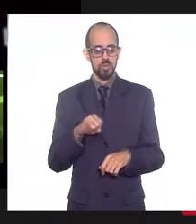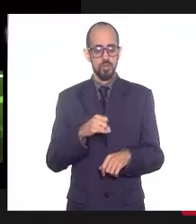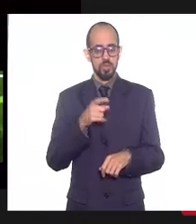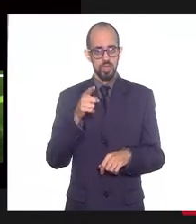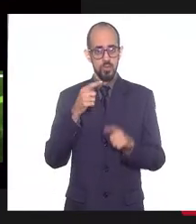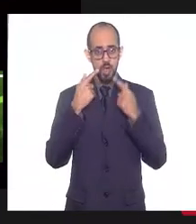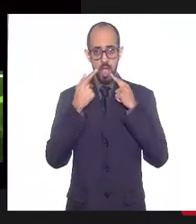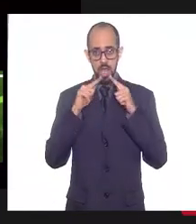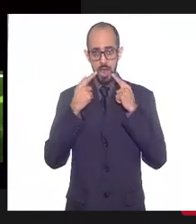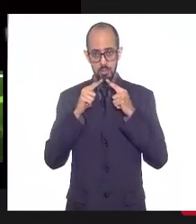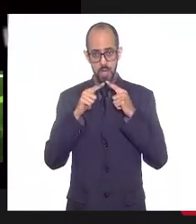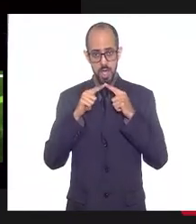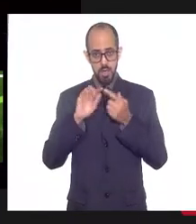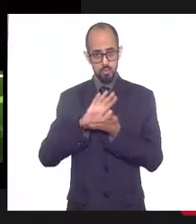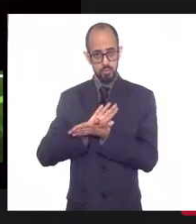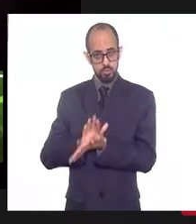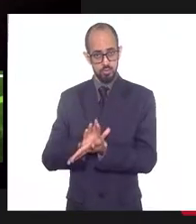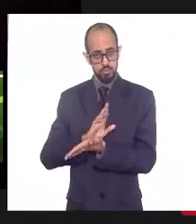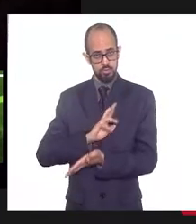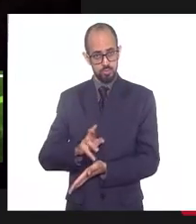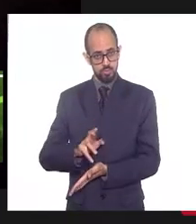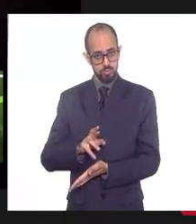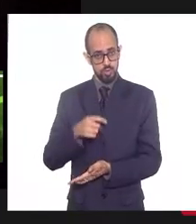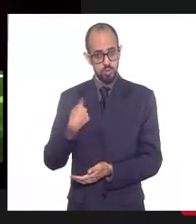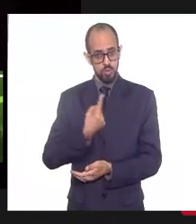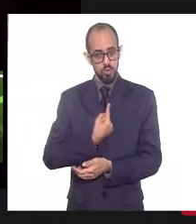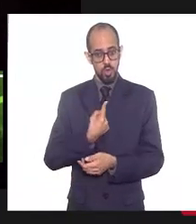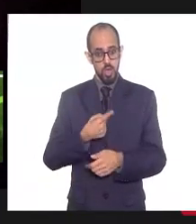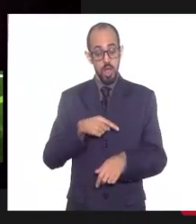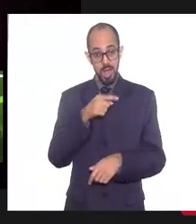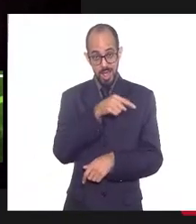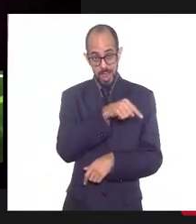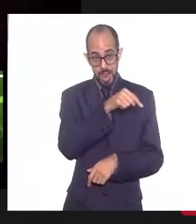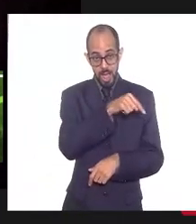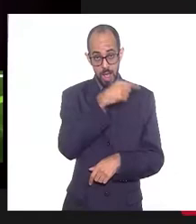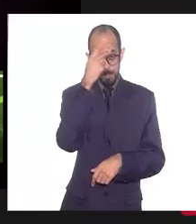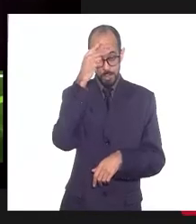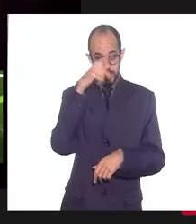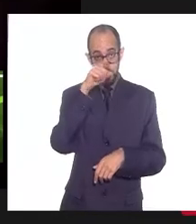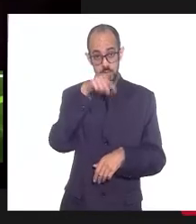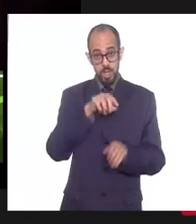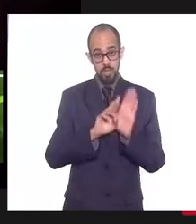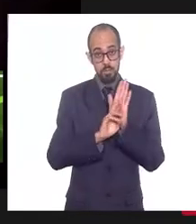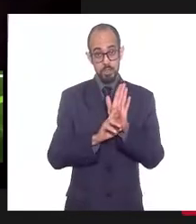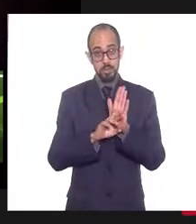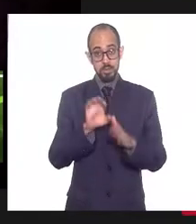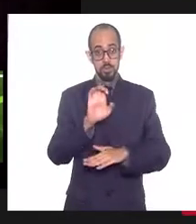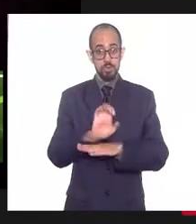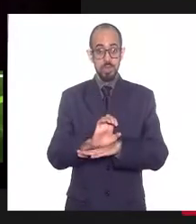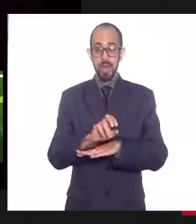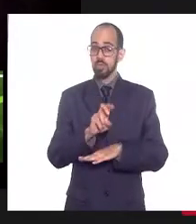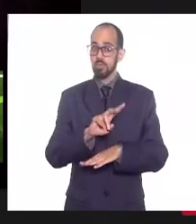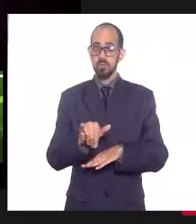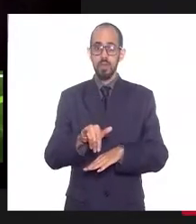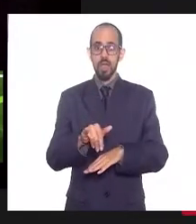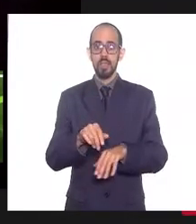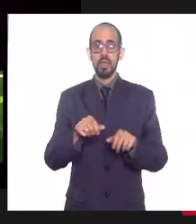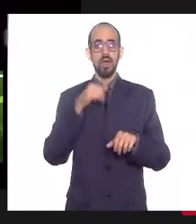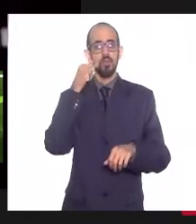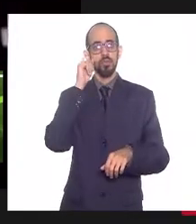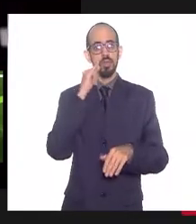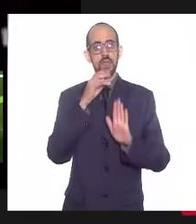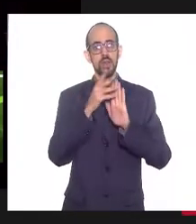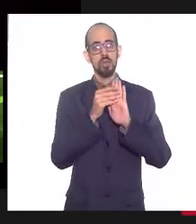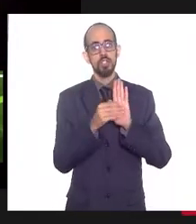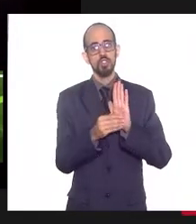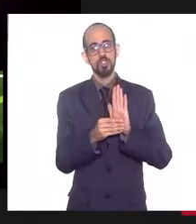por racismo, o agente do Estado que está lá na delegacia vai fazer de tudo para você não registrar.